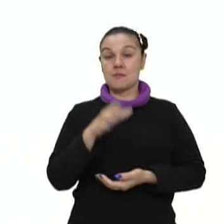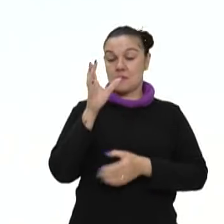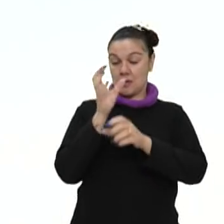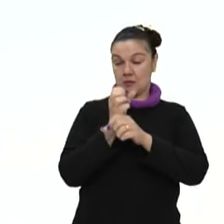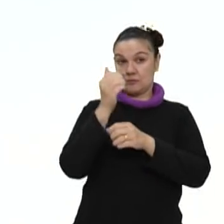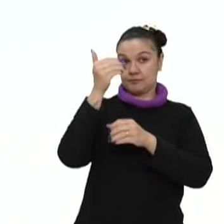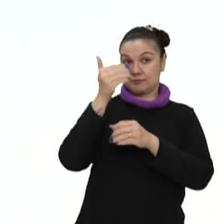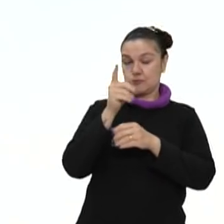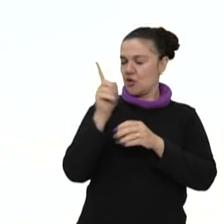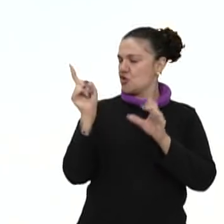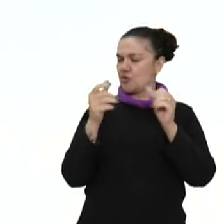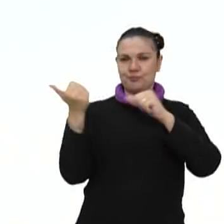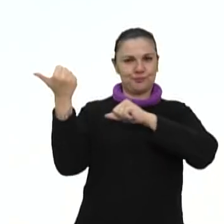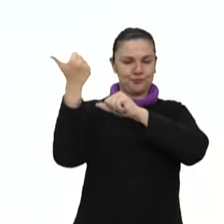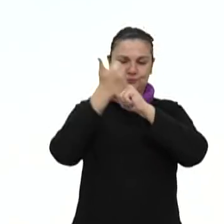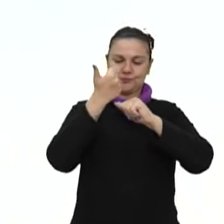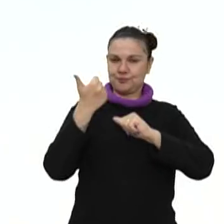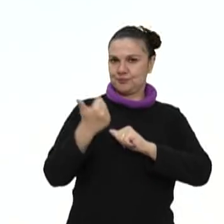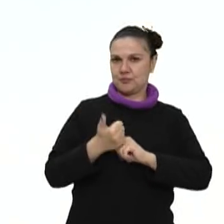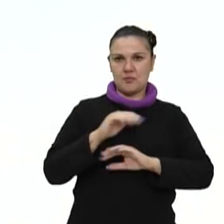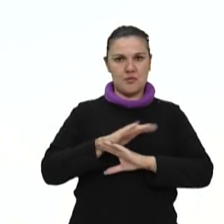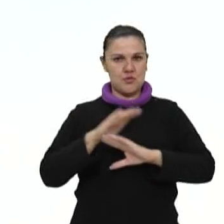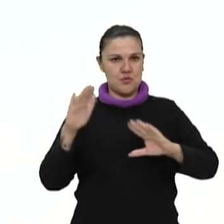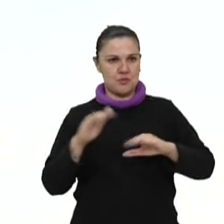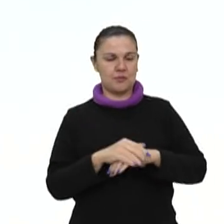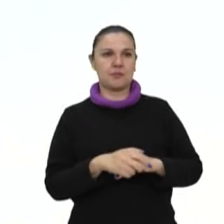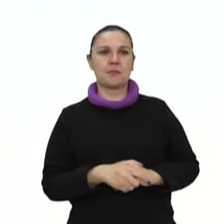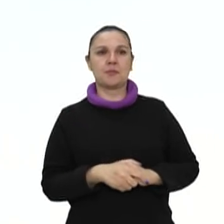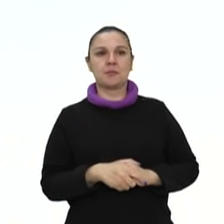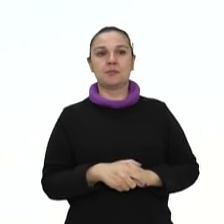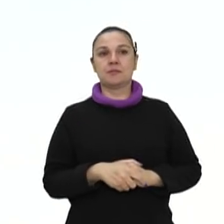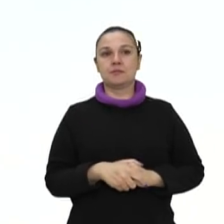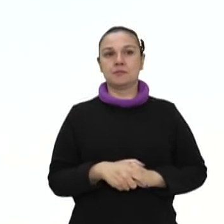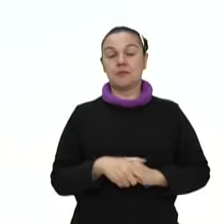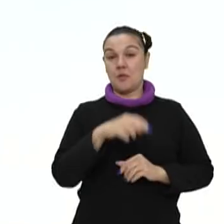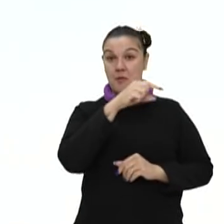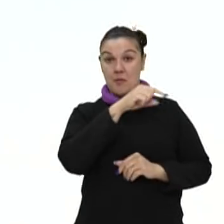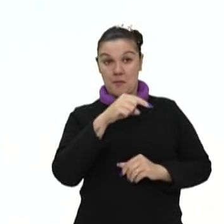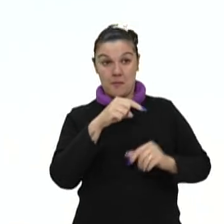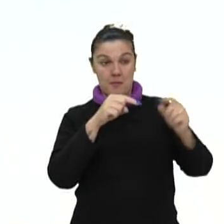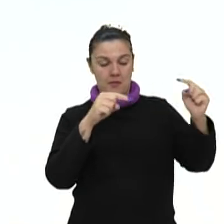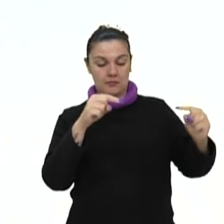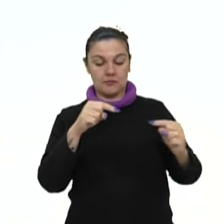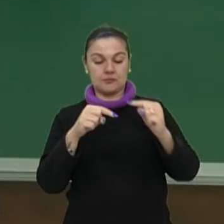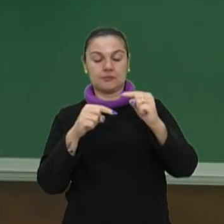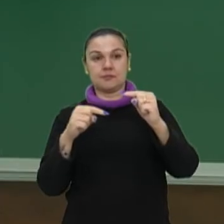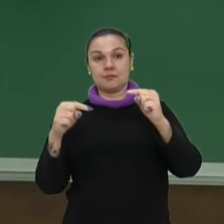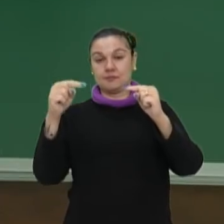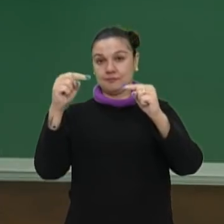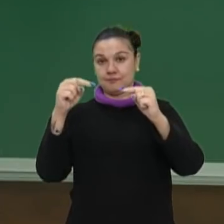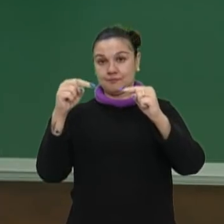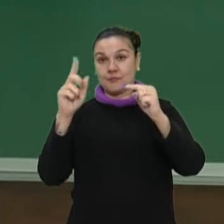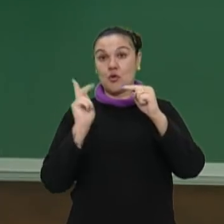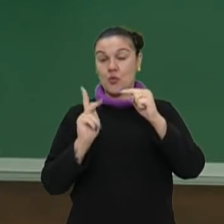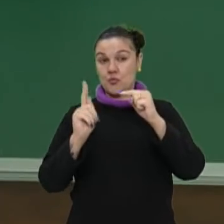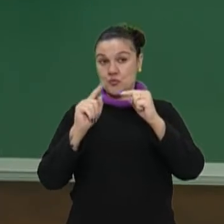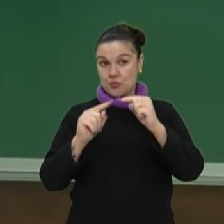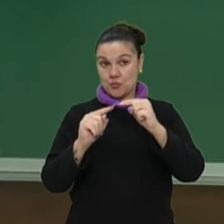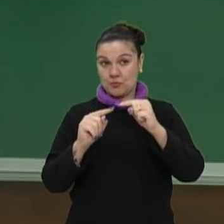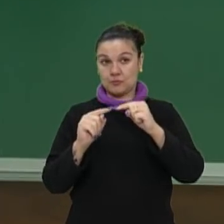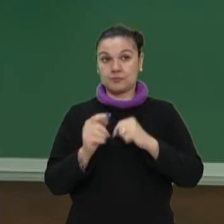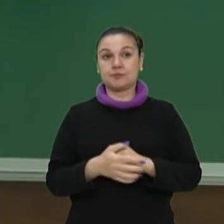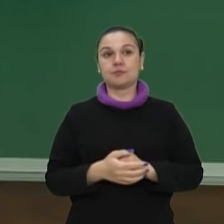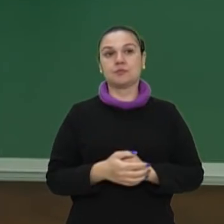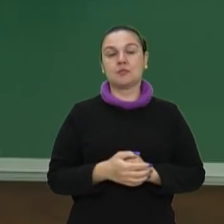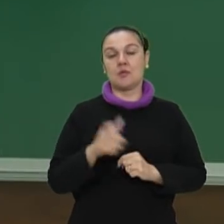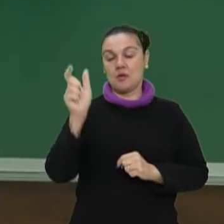b sobre a, só substituir. O meu b vale menos 7, então esse menos daqui veio para cá, continuou ali, né? No lugar